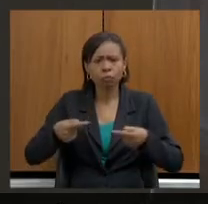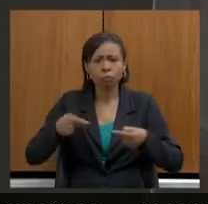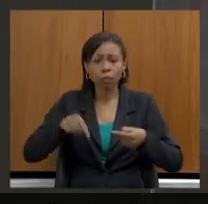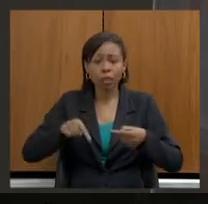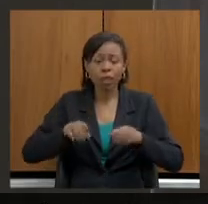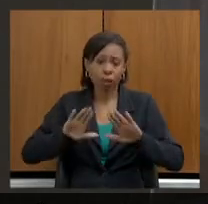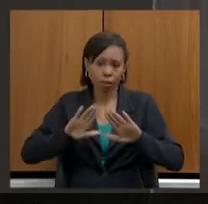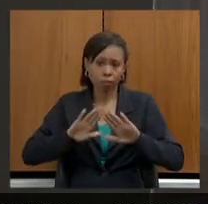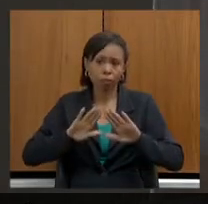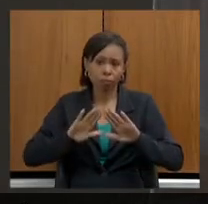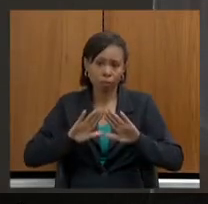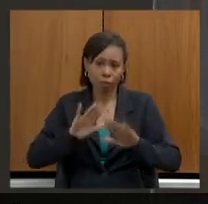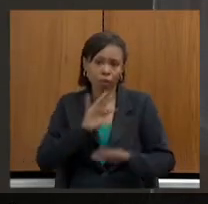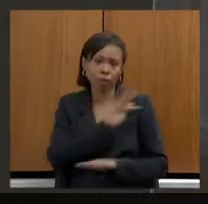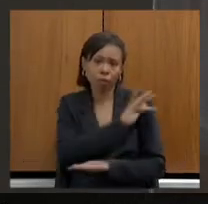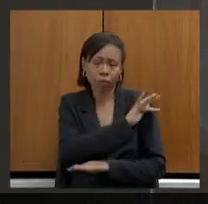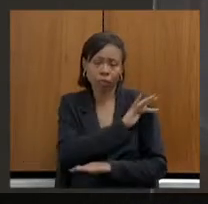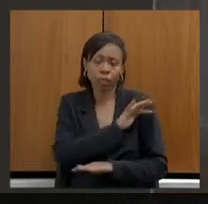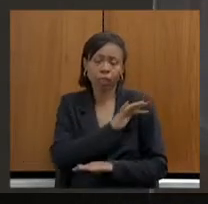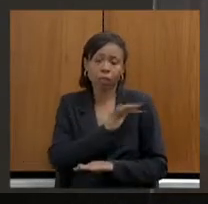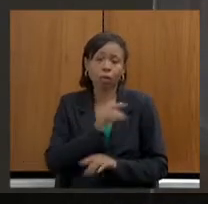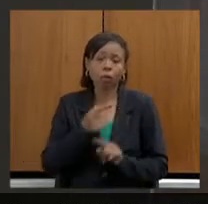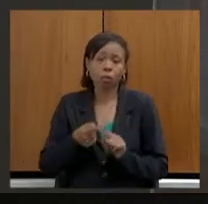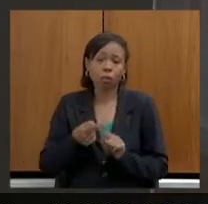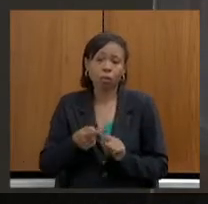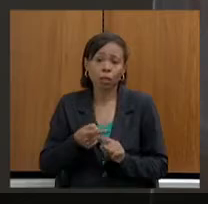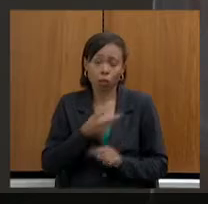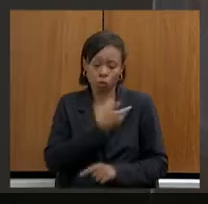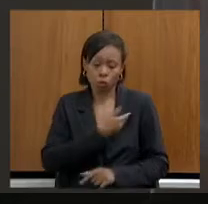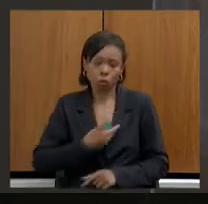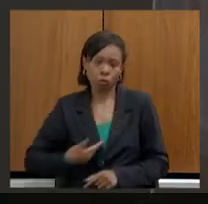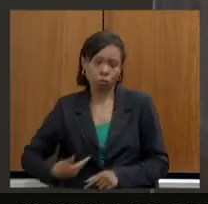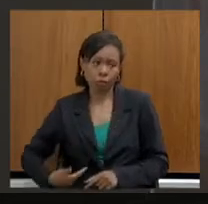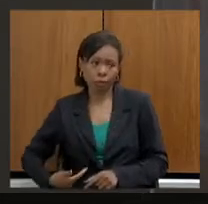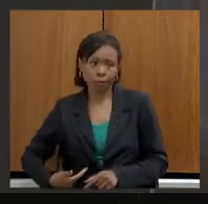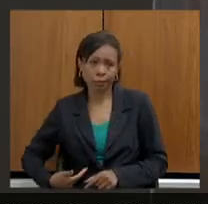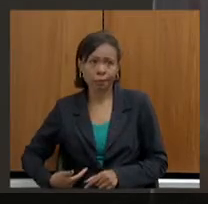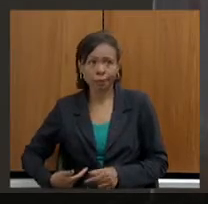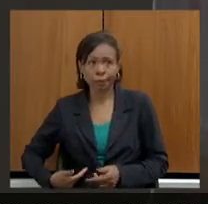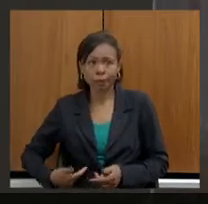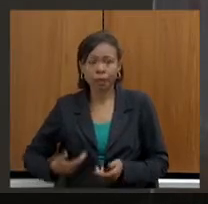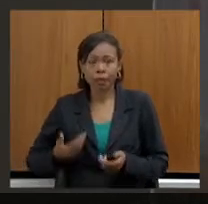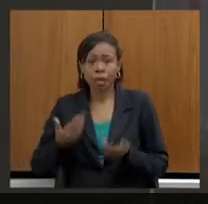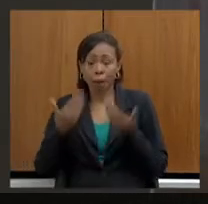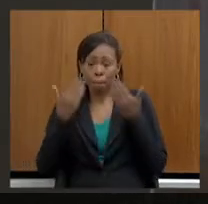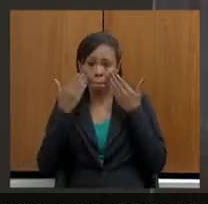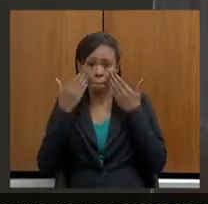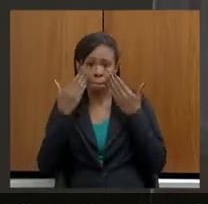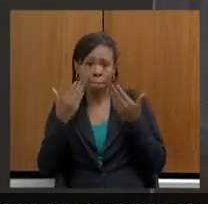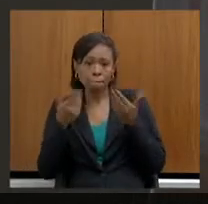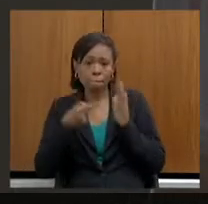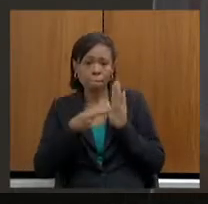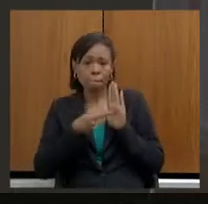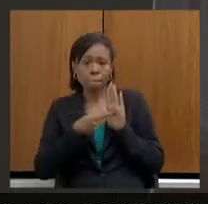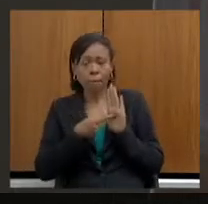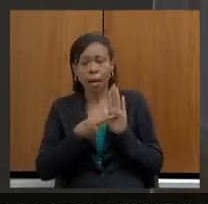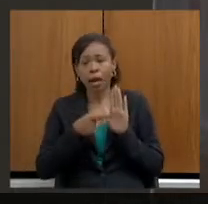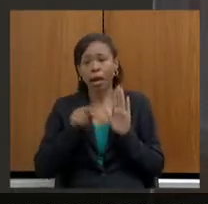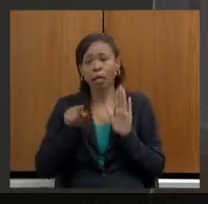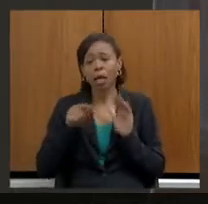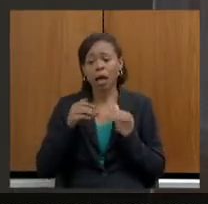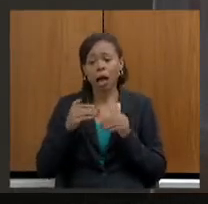tem algum dinheiro obviamente Tenta retratar né mostrar como que avançou a